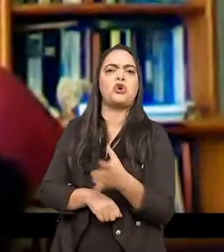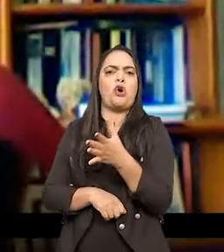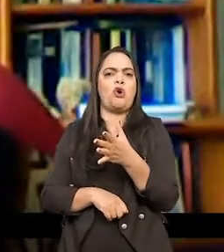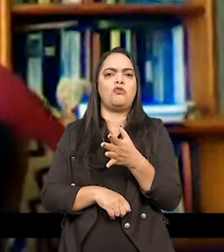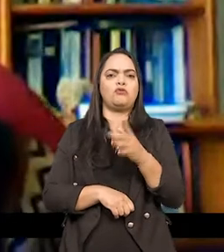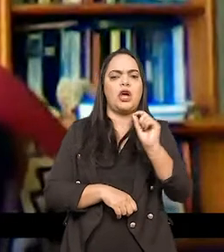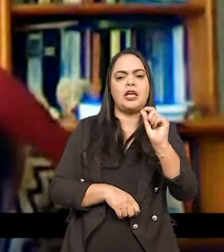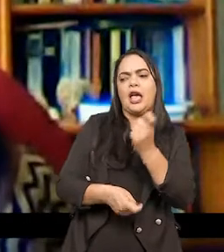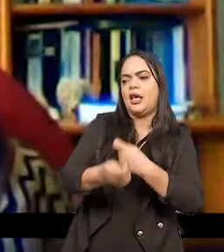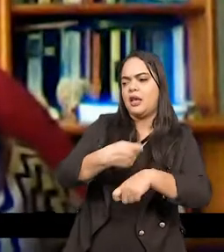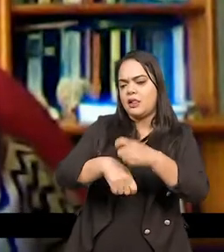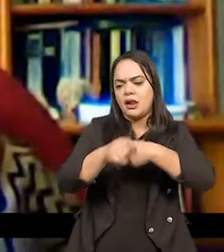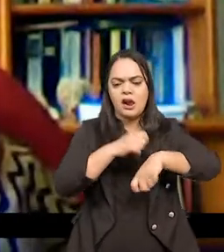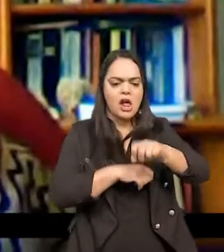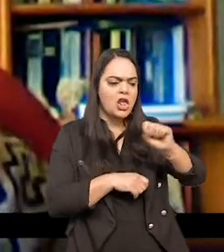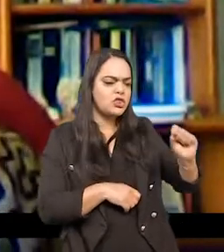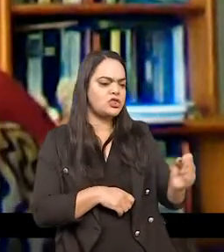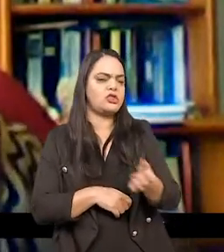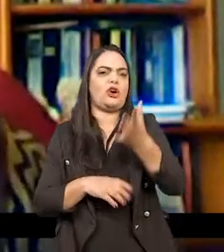né?